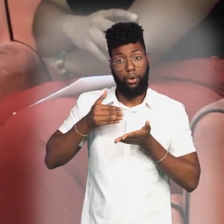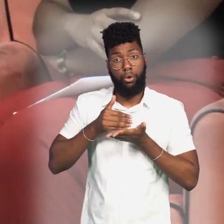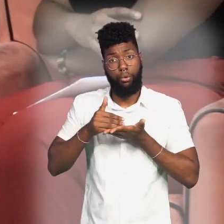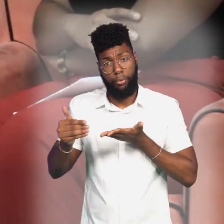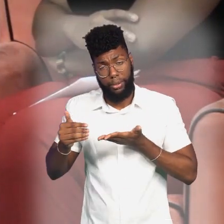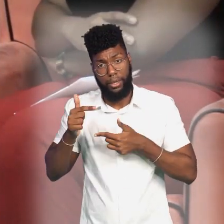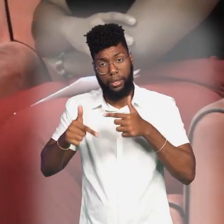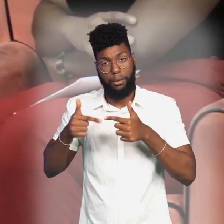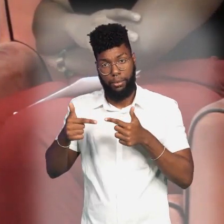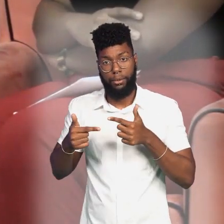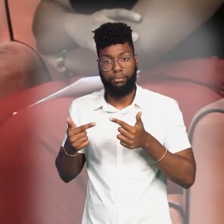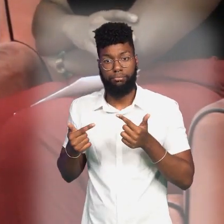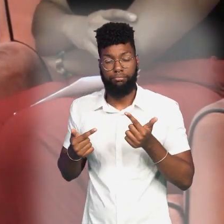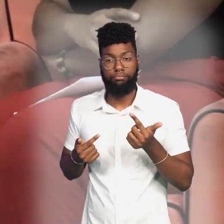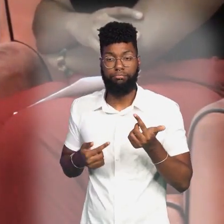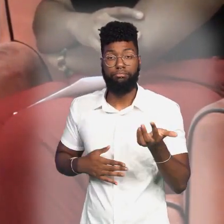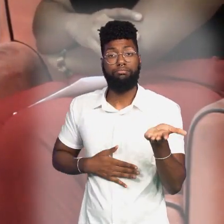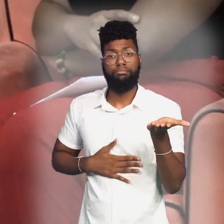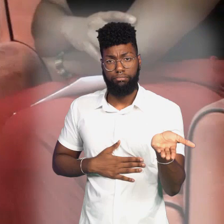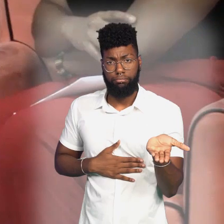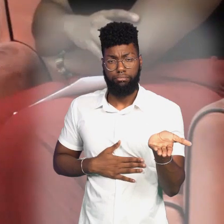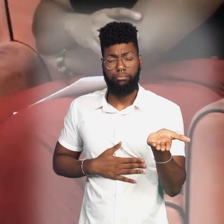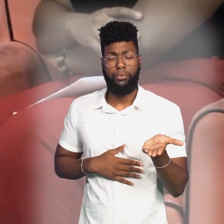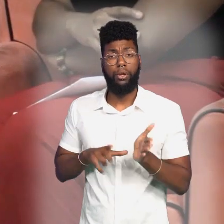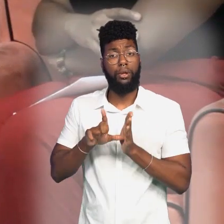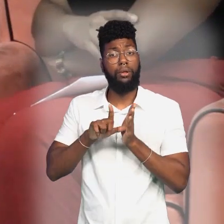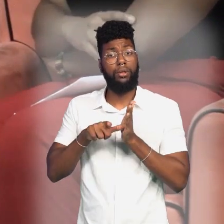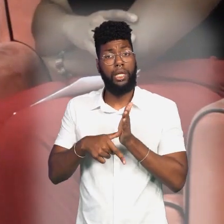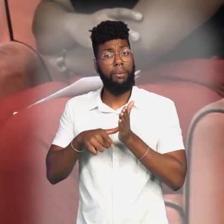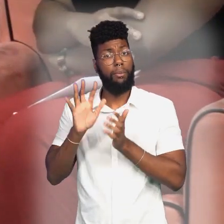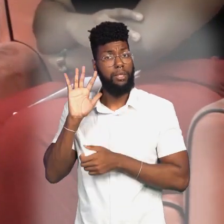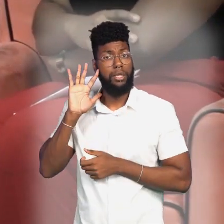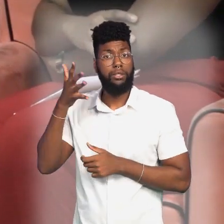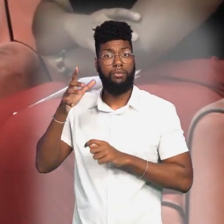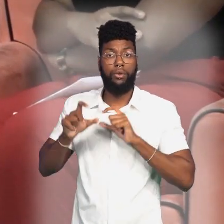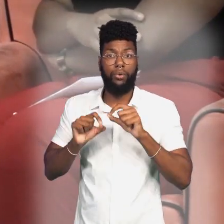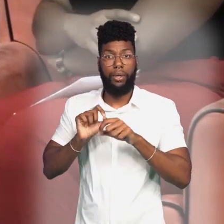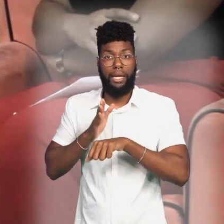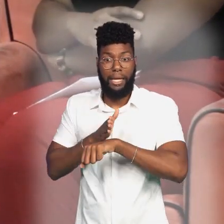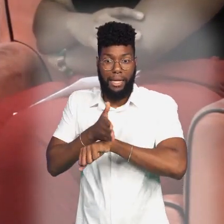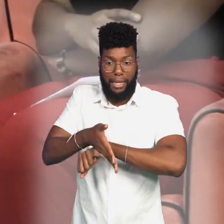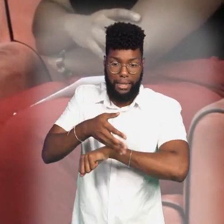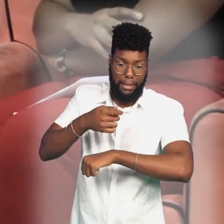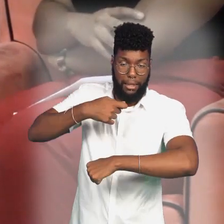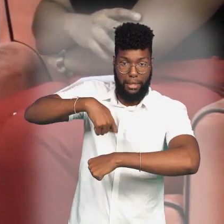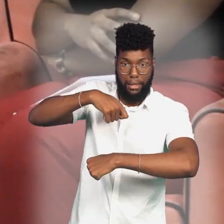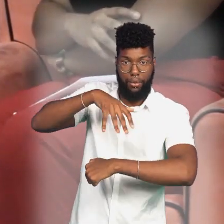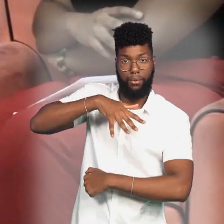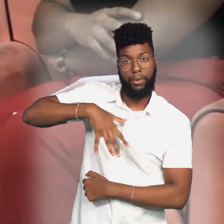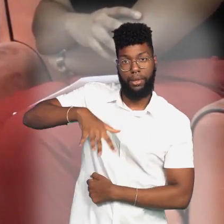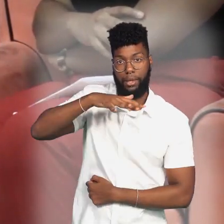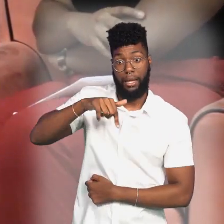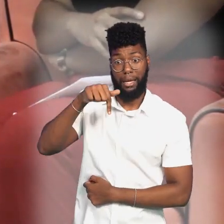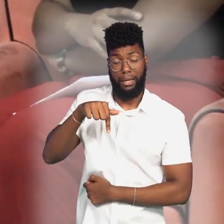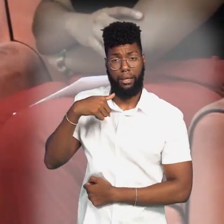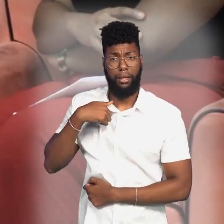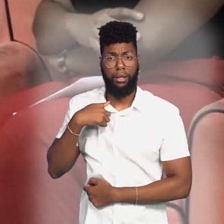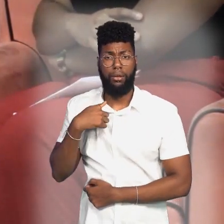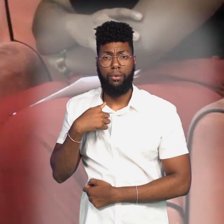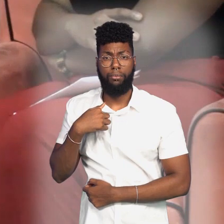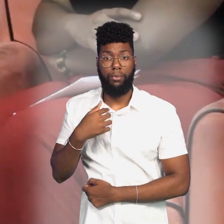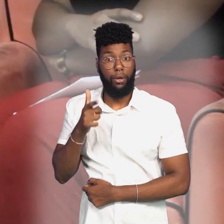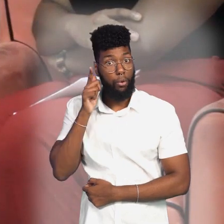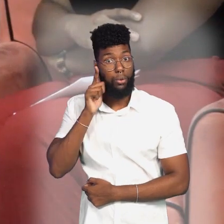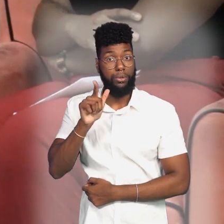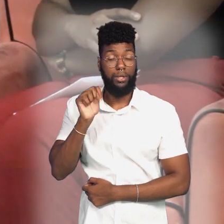garçom até ser maître. Depois eu resolvi entrar na cozinha. Foi ali que eu ganhei bolsa